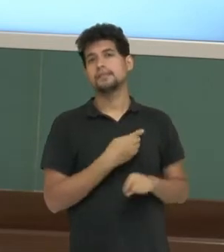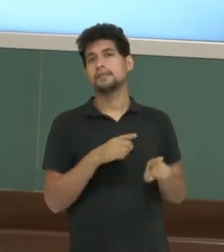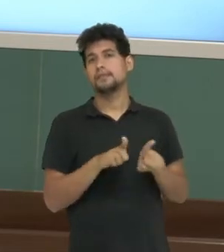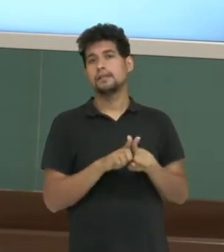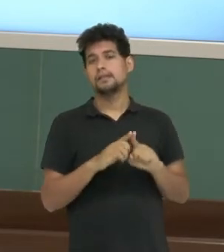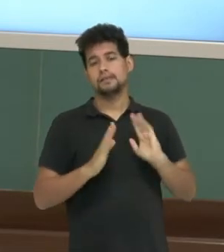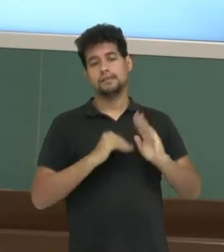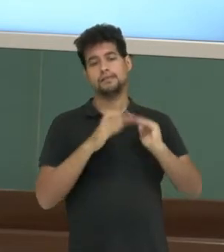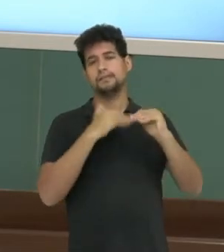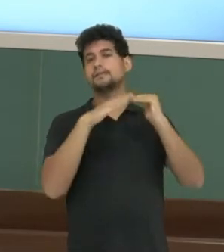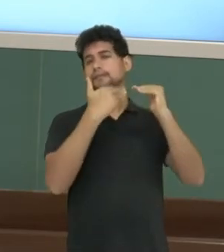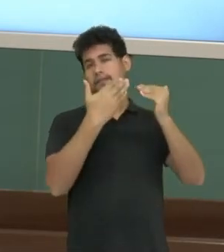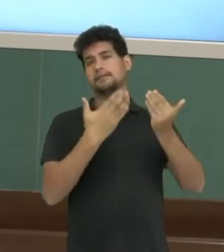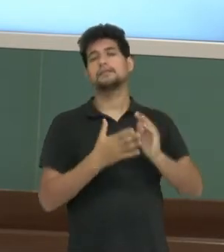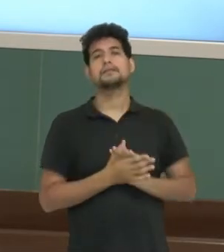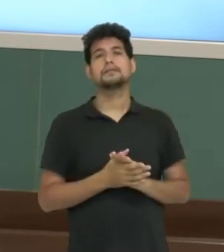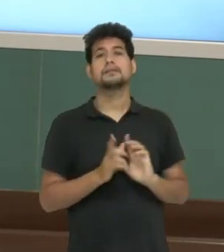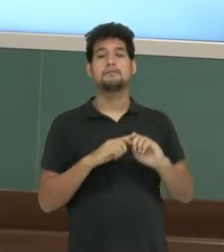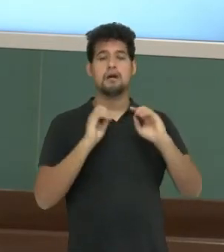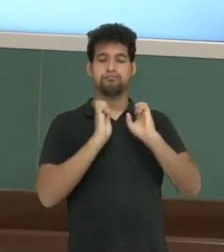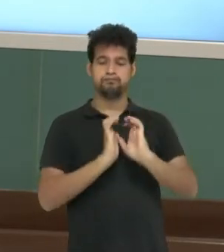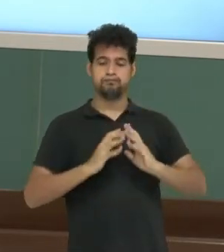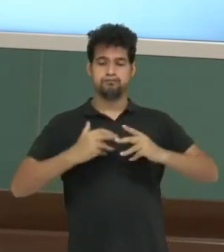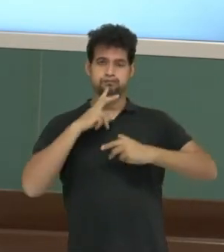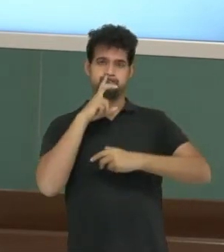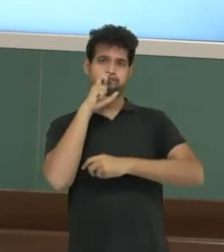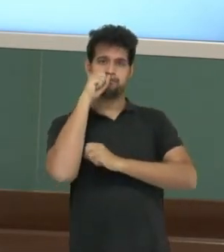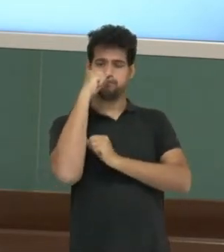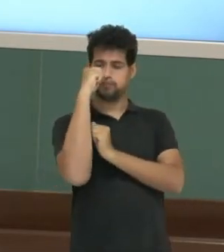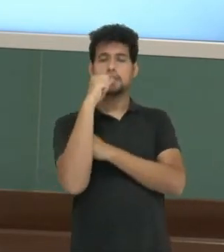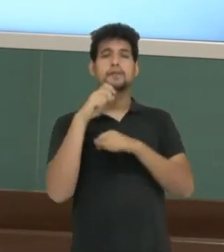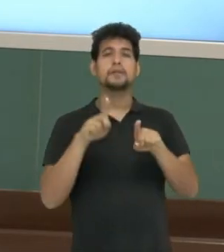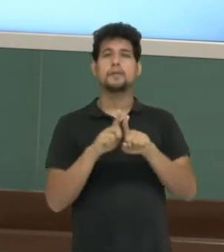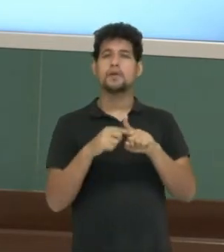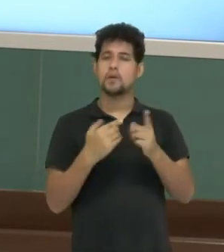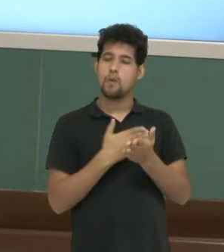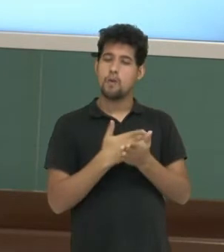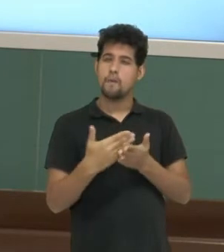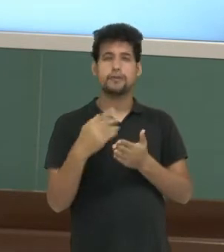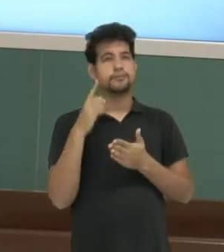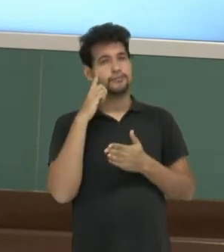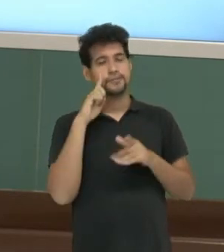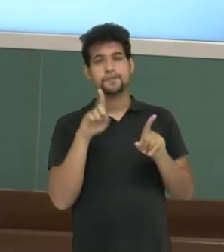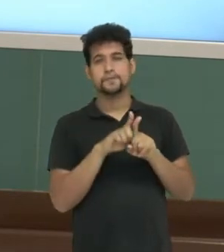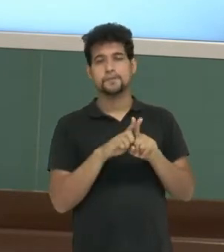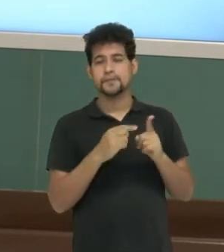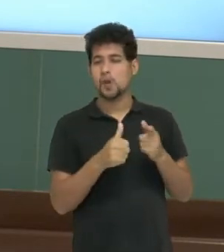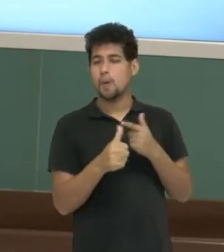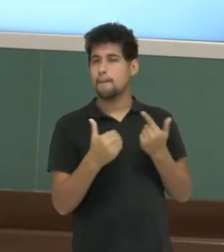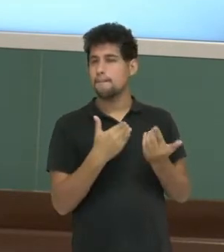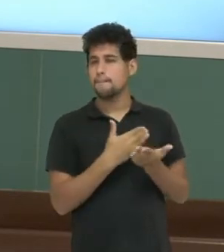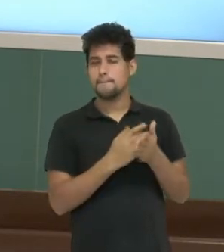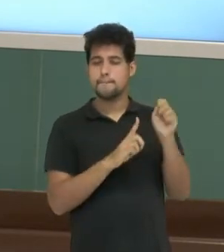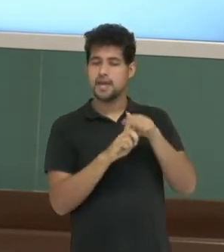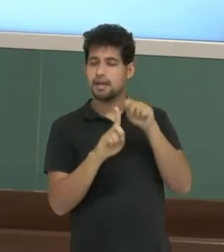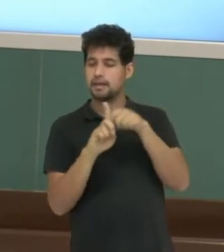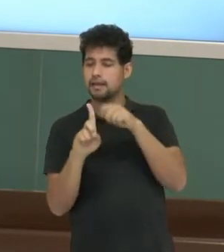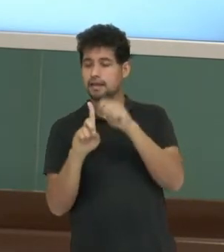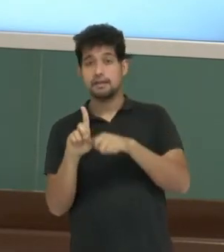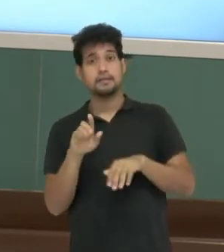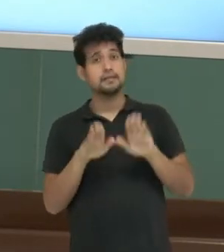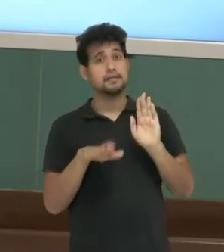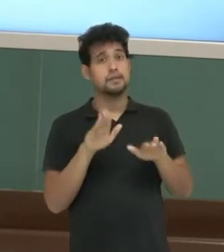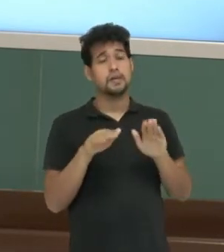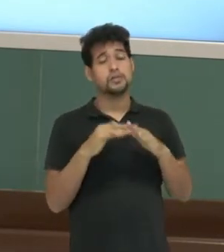seu desenvolvimento, né, para o crescimento, principalmente ali nos primeiros dias, os primeiros meses, né, depende ali